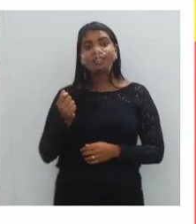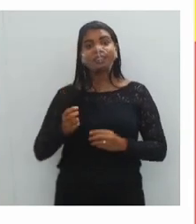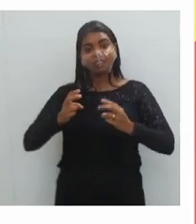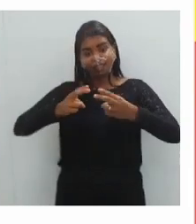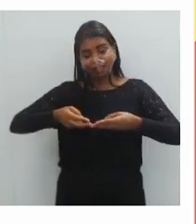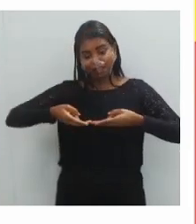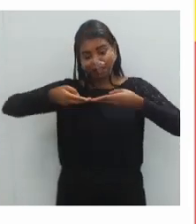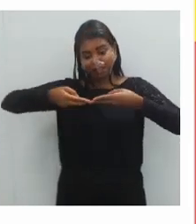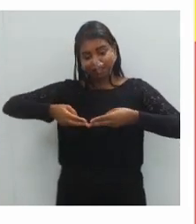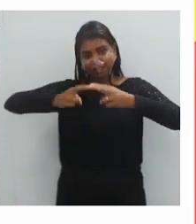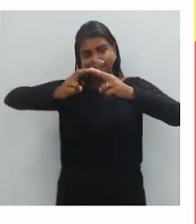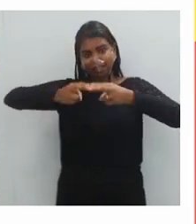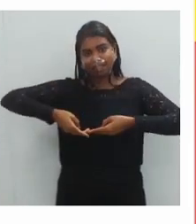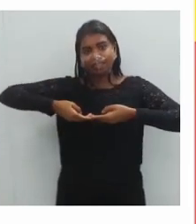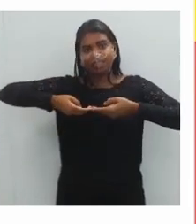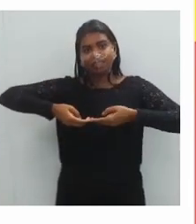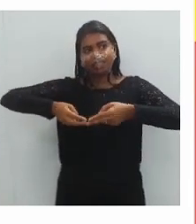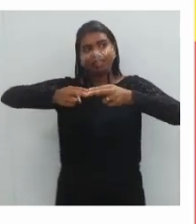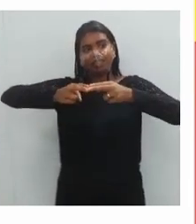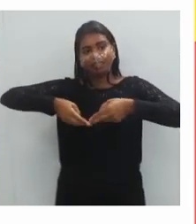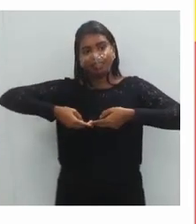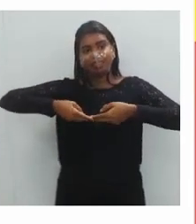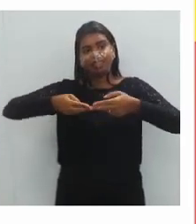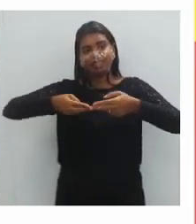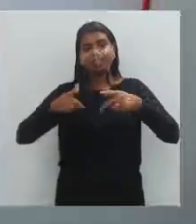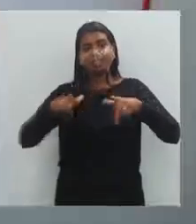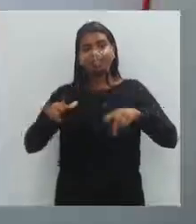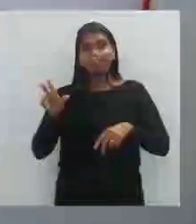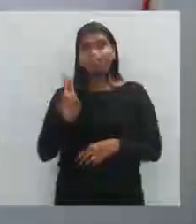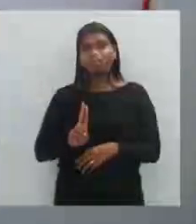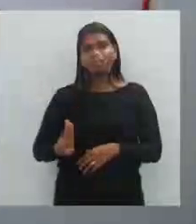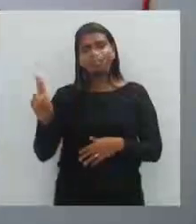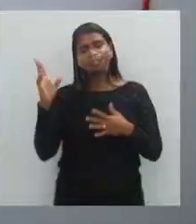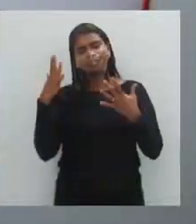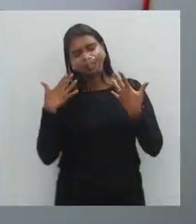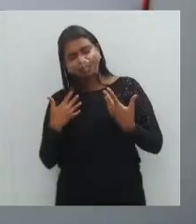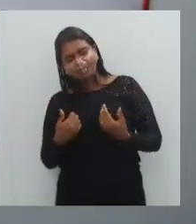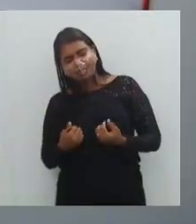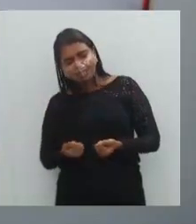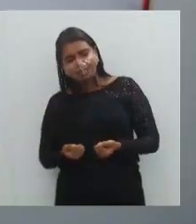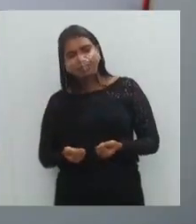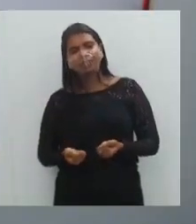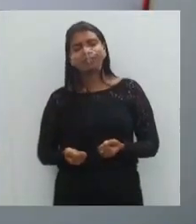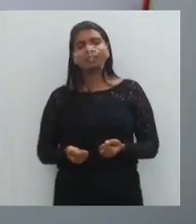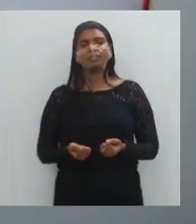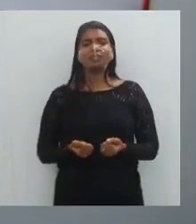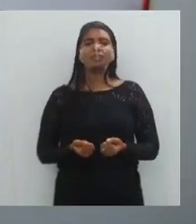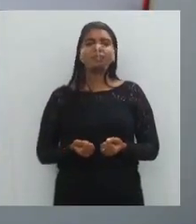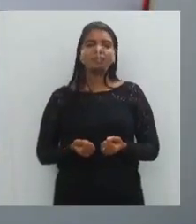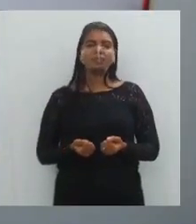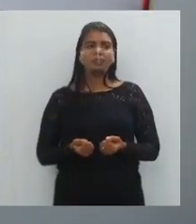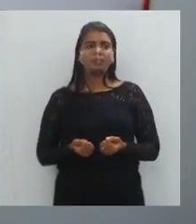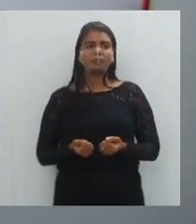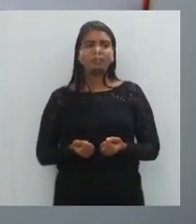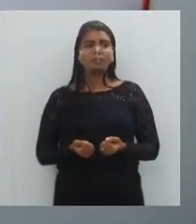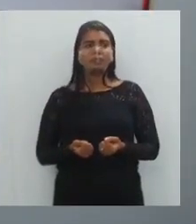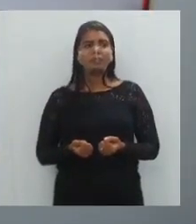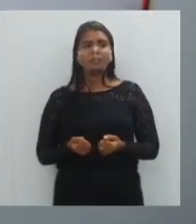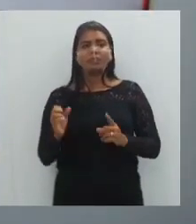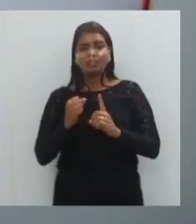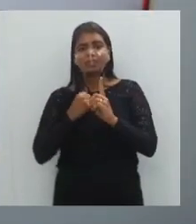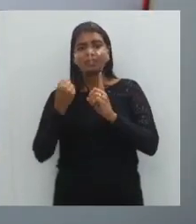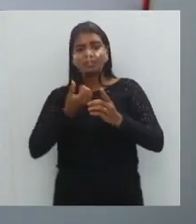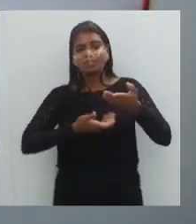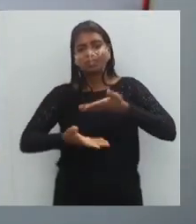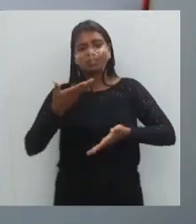um local, né, que nós utilizamos para descanso, e social, porque nós